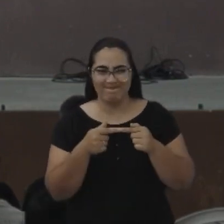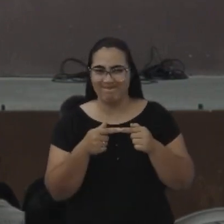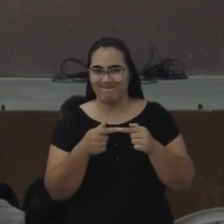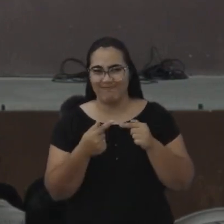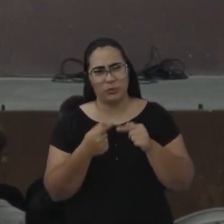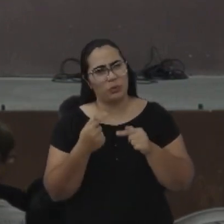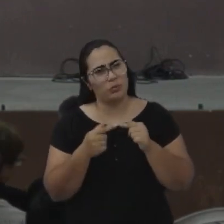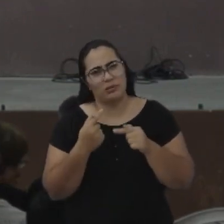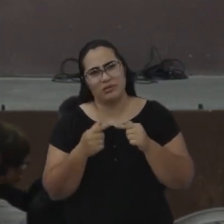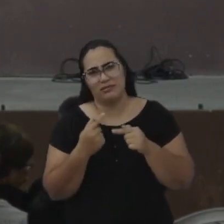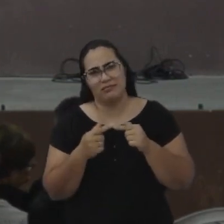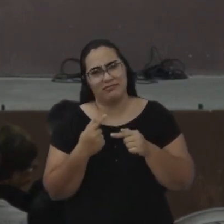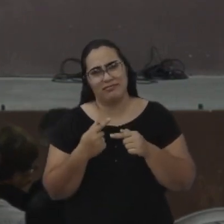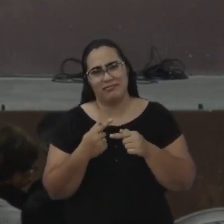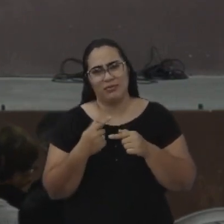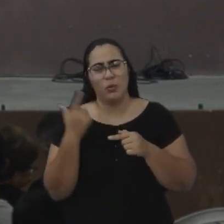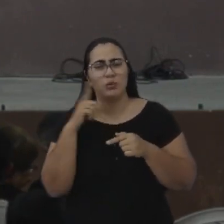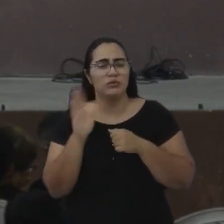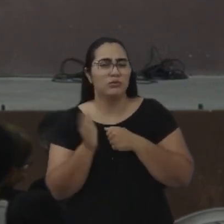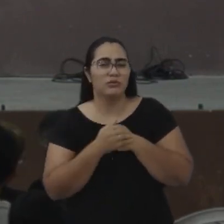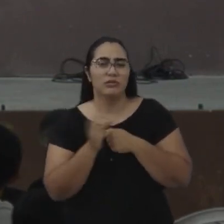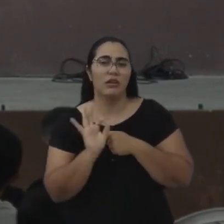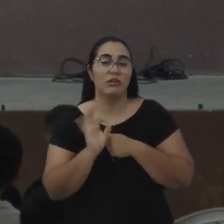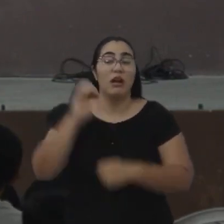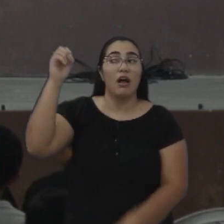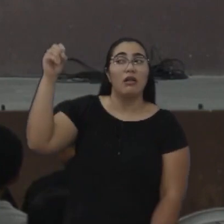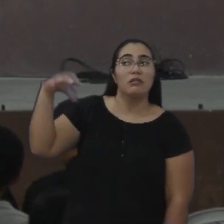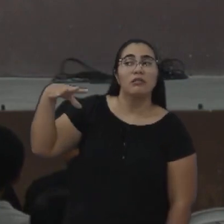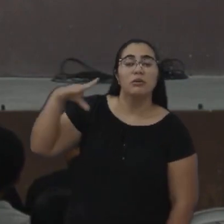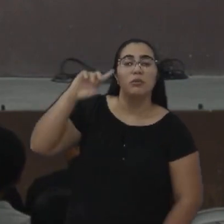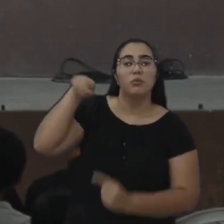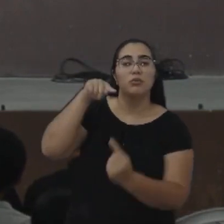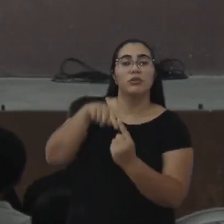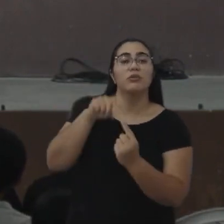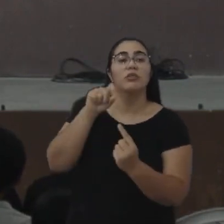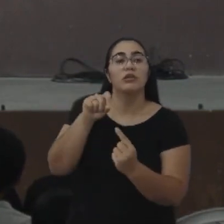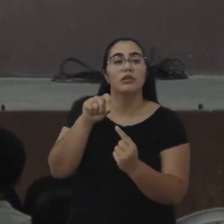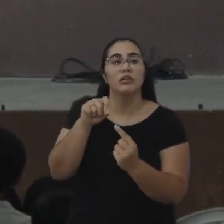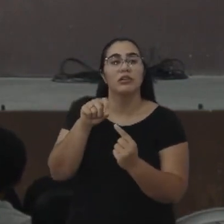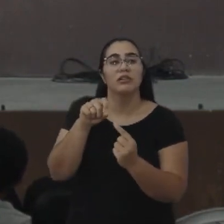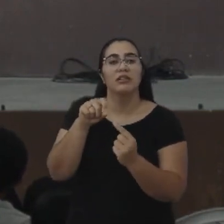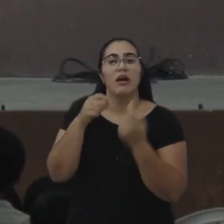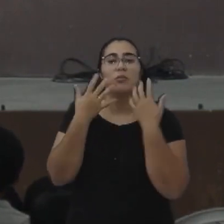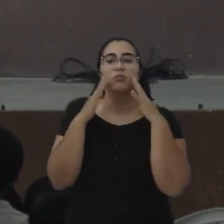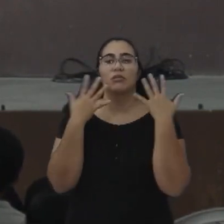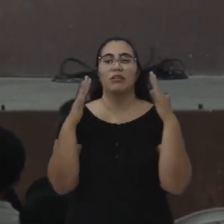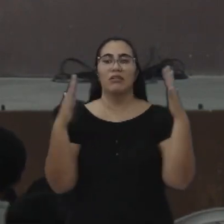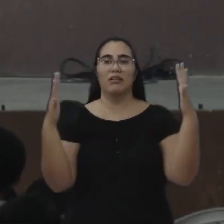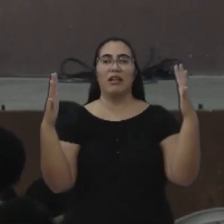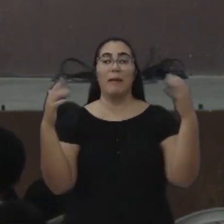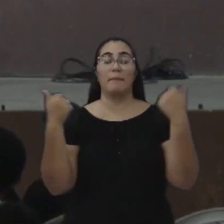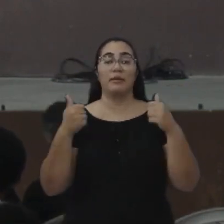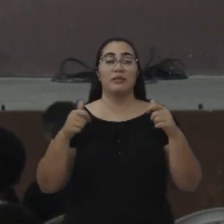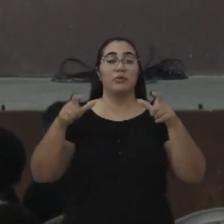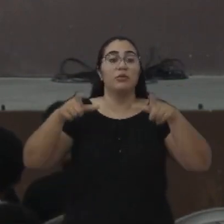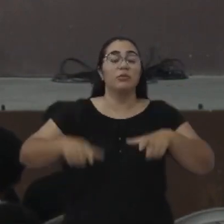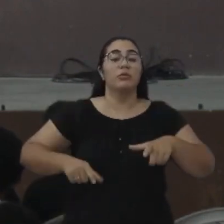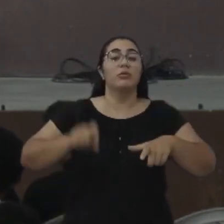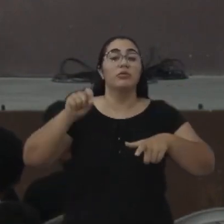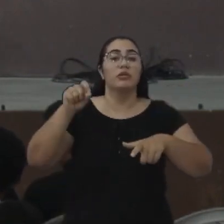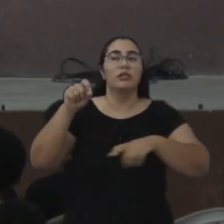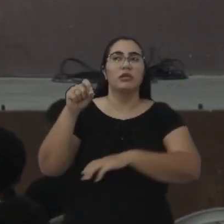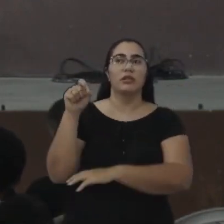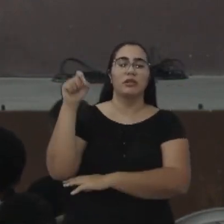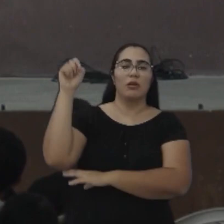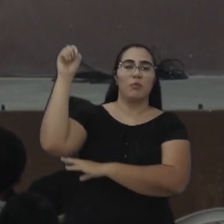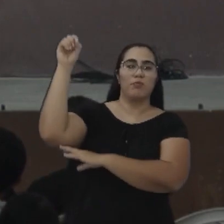faz sentido. A lâmpada existe para iluminar, e ela existe para ser colocada no lugar